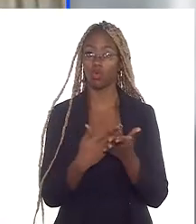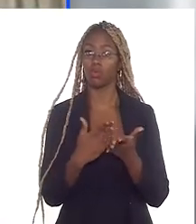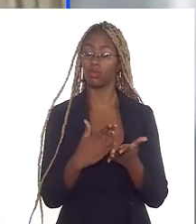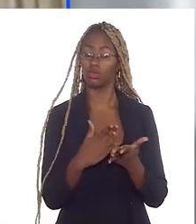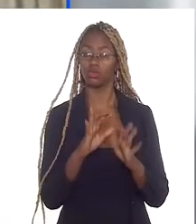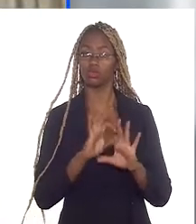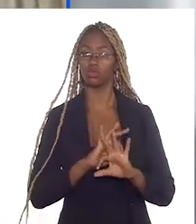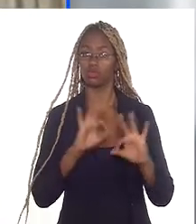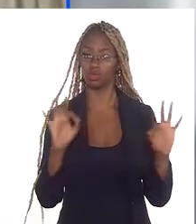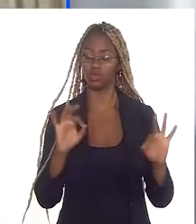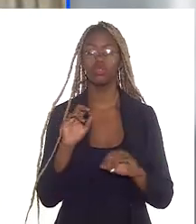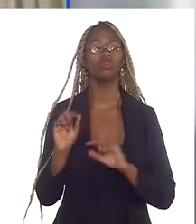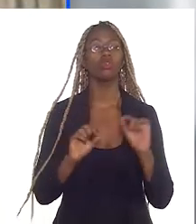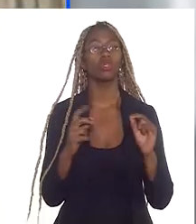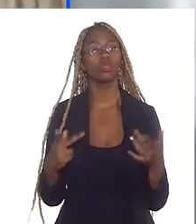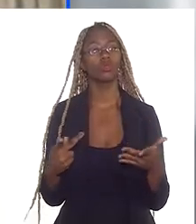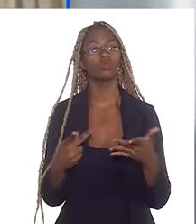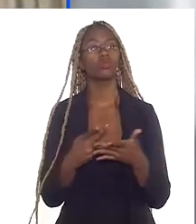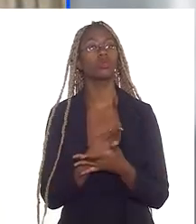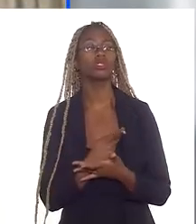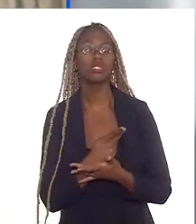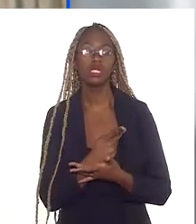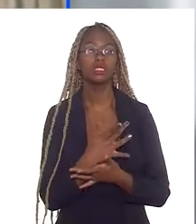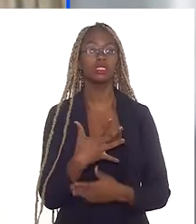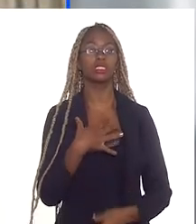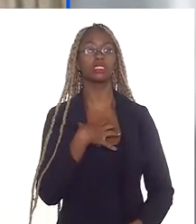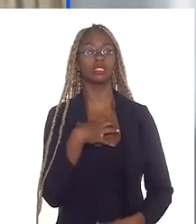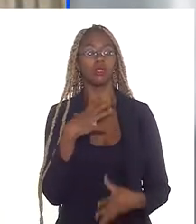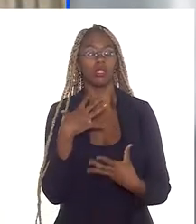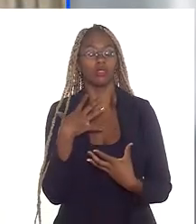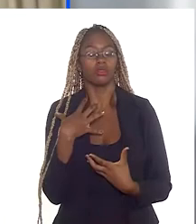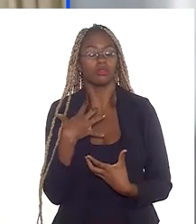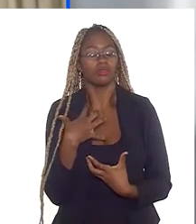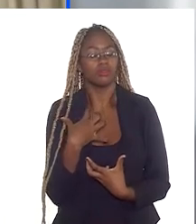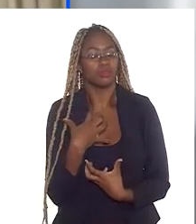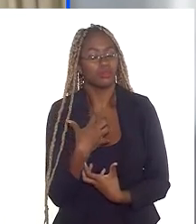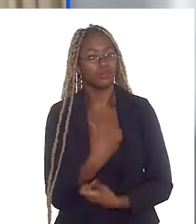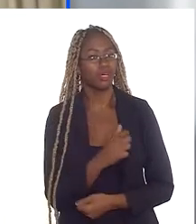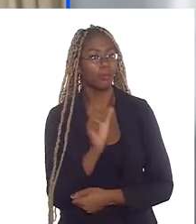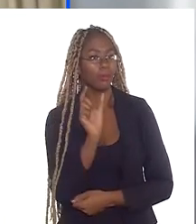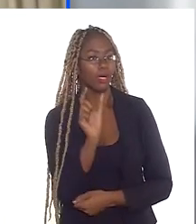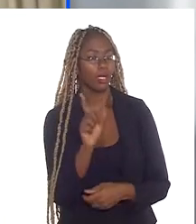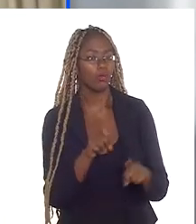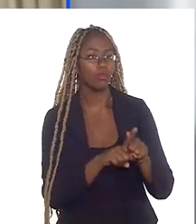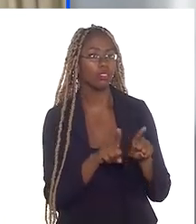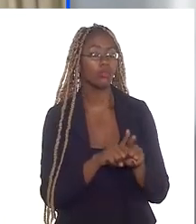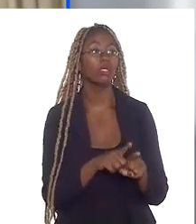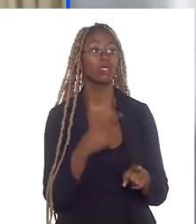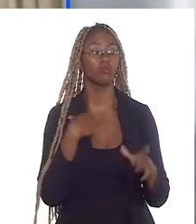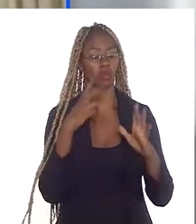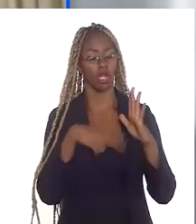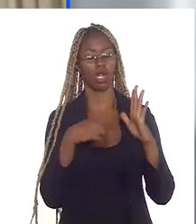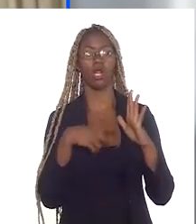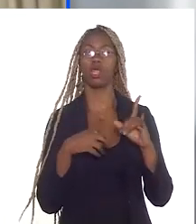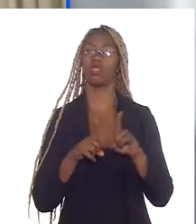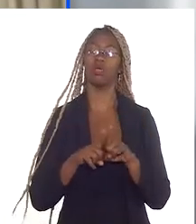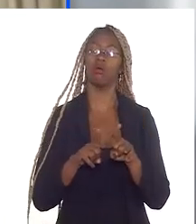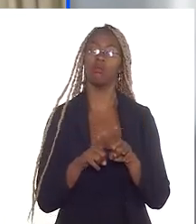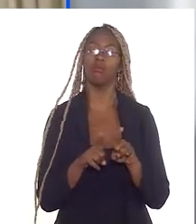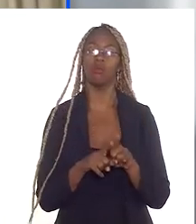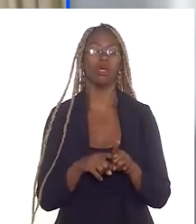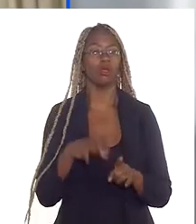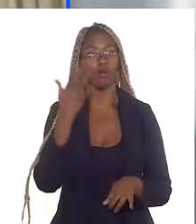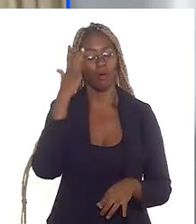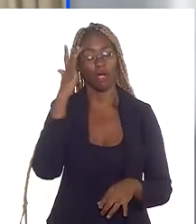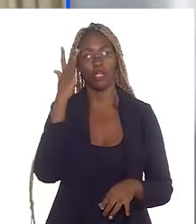porque assim o que que dá a meu ver essa sensação de definhamento o termo também quando eu fui a matéria achei